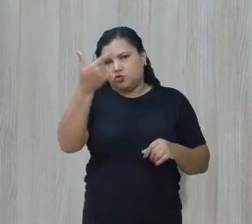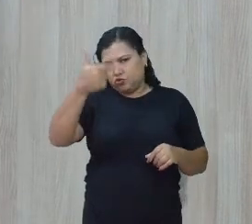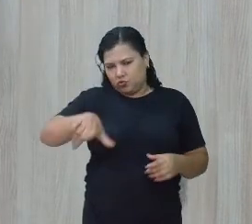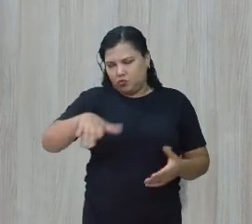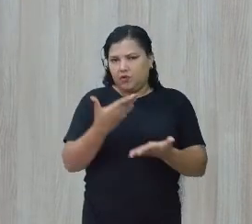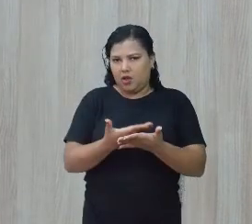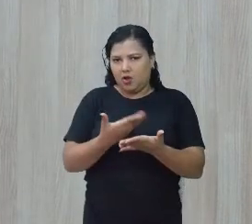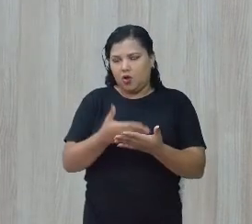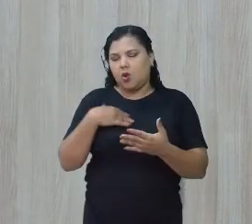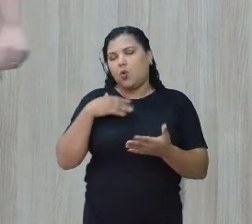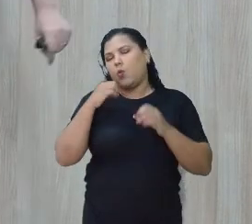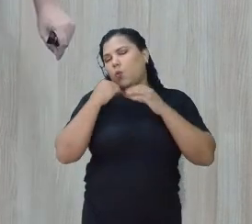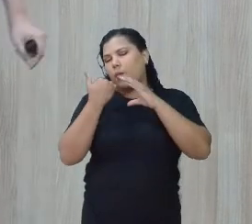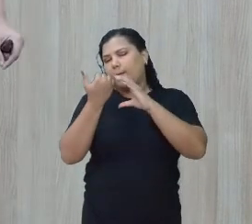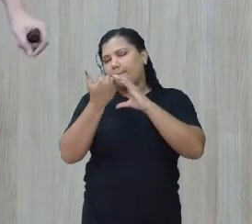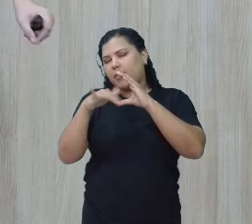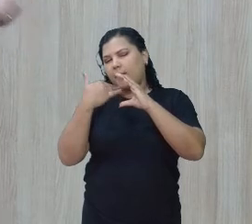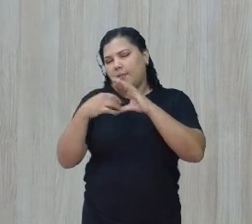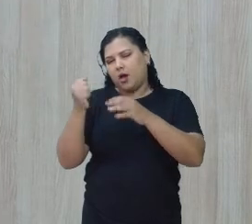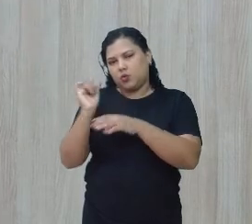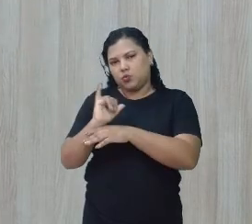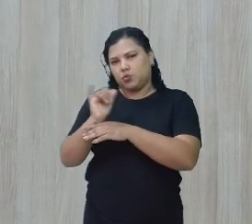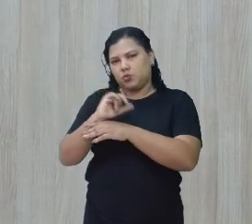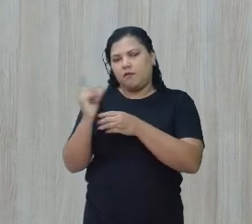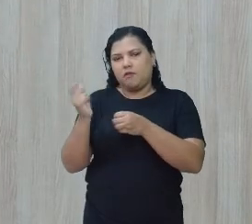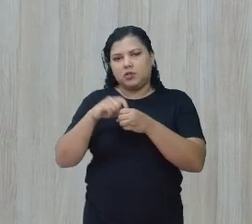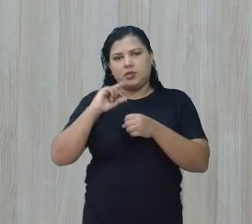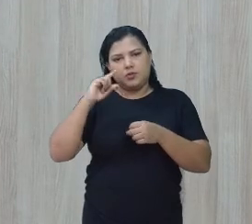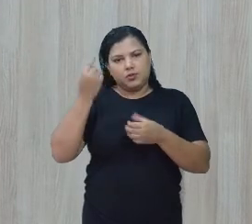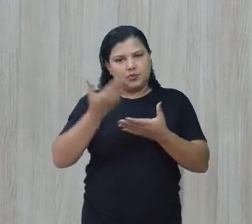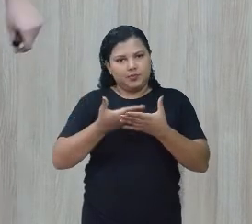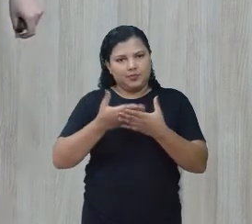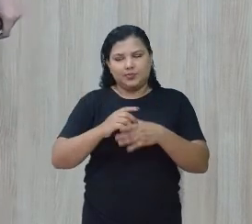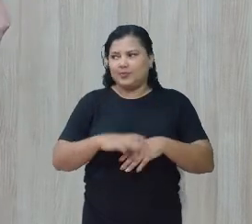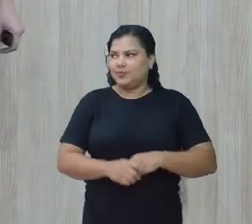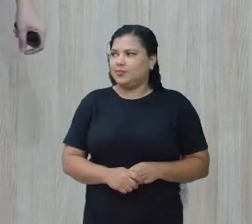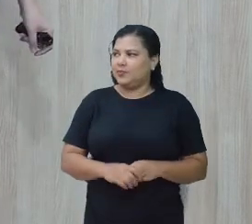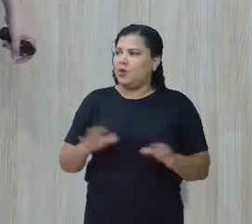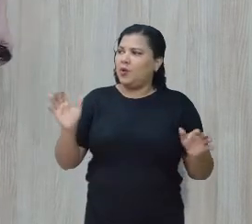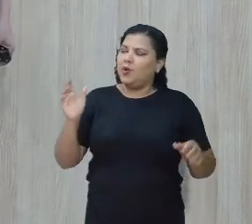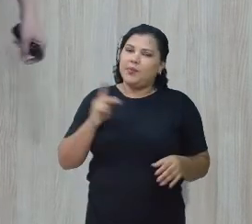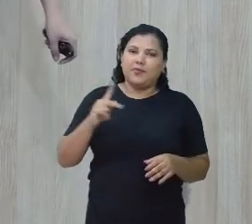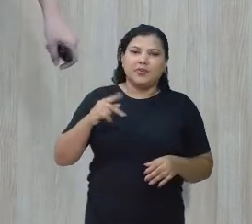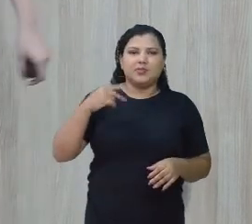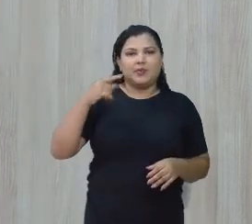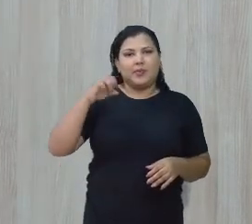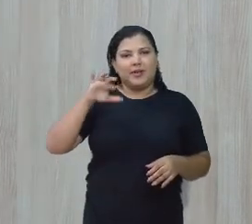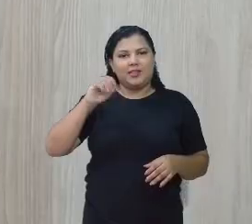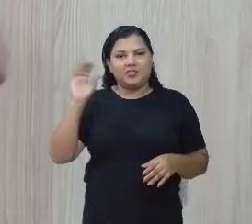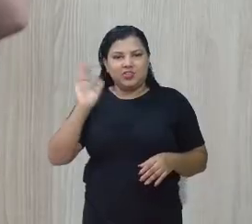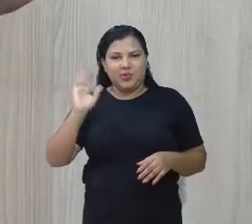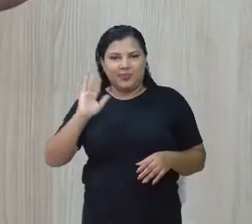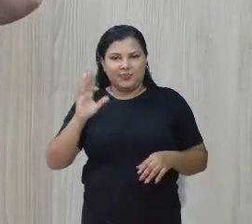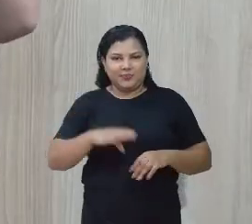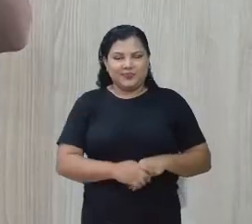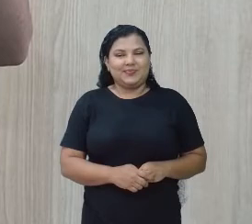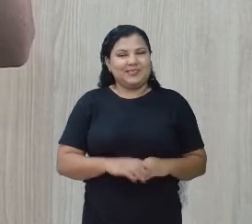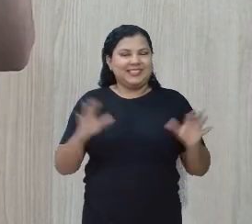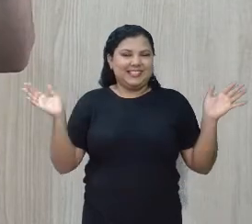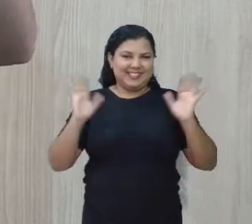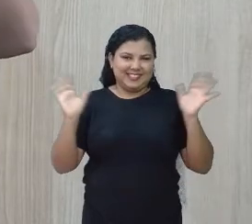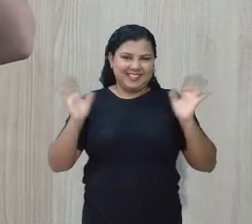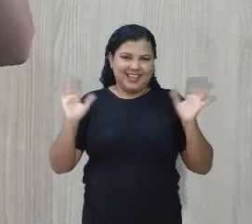novamente a aula, comenta lá no vídeo do YouTube e a gente vai voltar na próxima aula. Professor Pedro, dê um tchau aí para a gente se despedir.